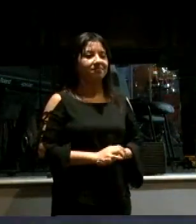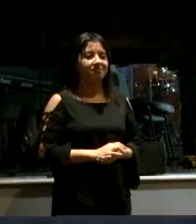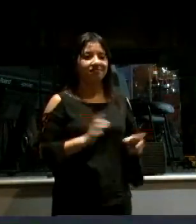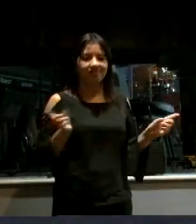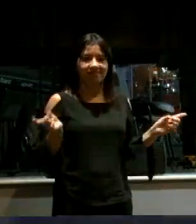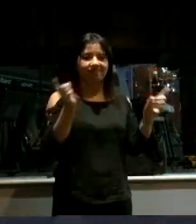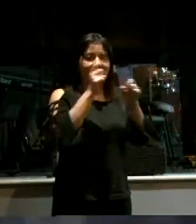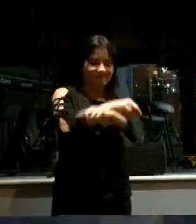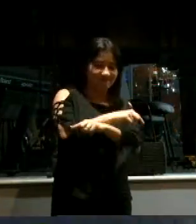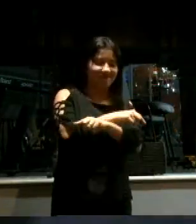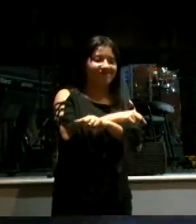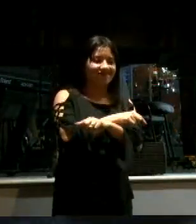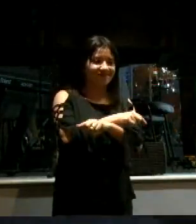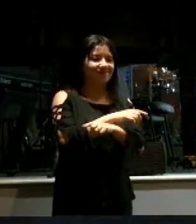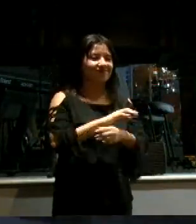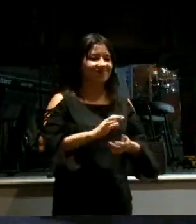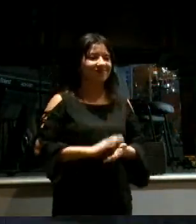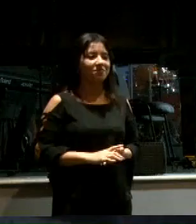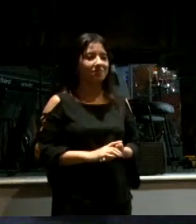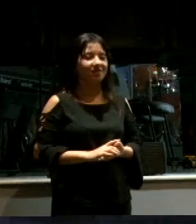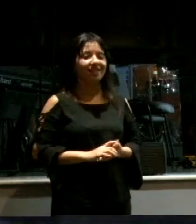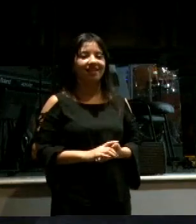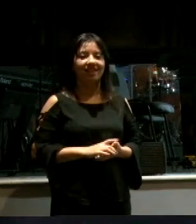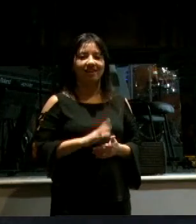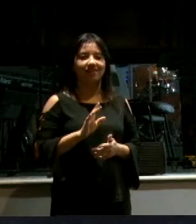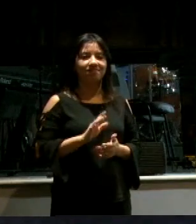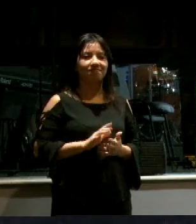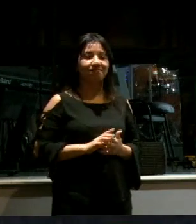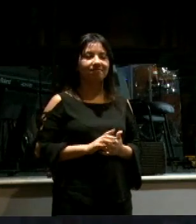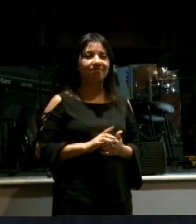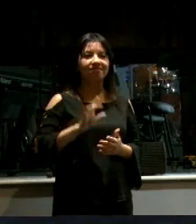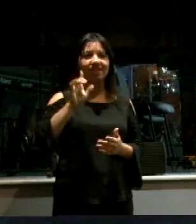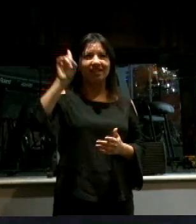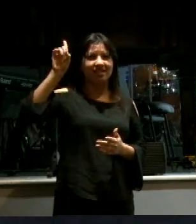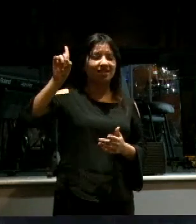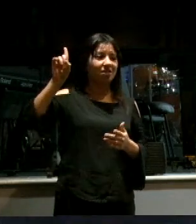Deus nunca passou por uma situação onde algo acontece e ele fala: